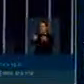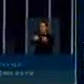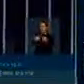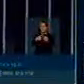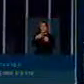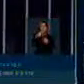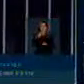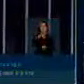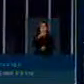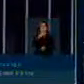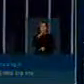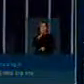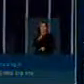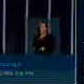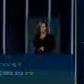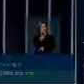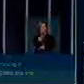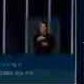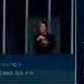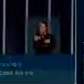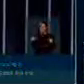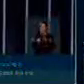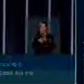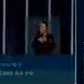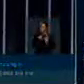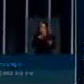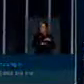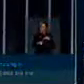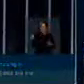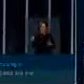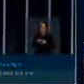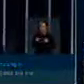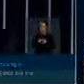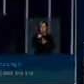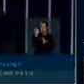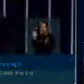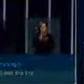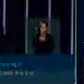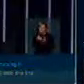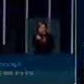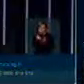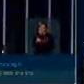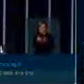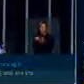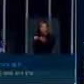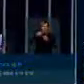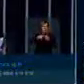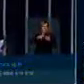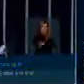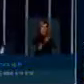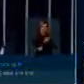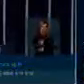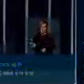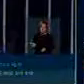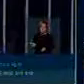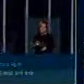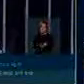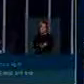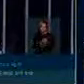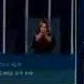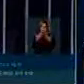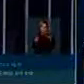terra para dar para esse povo e não tem processo de indenização desse povo que está lá. Essa resposta do plano de desintrusão